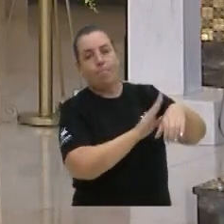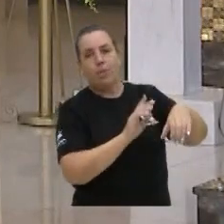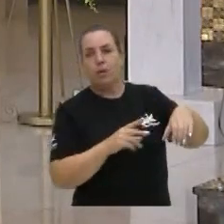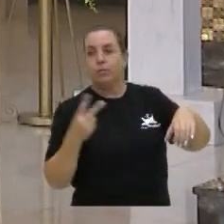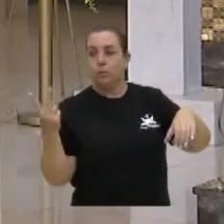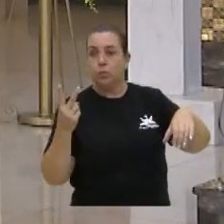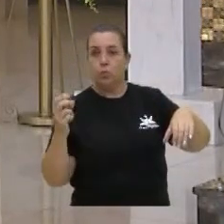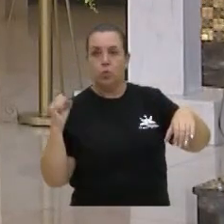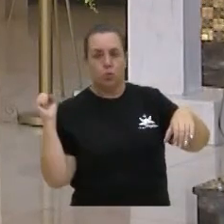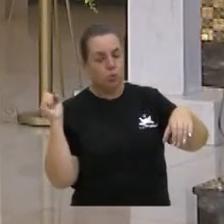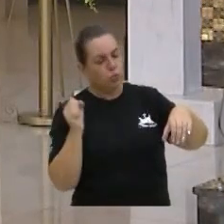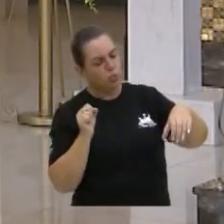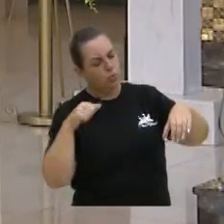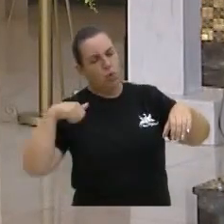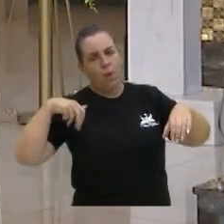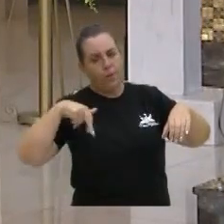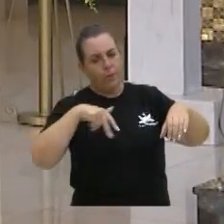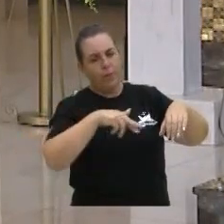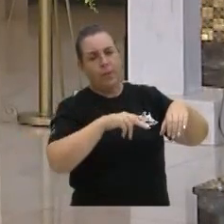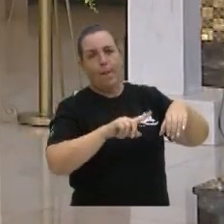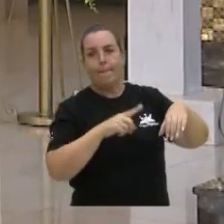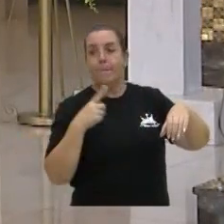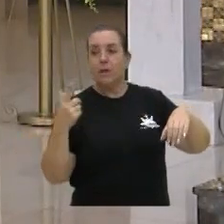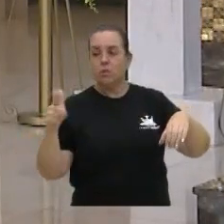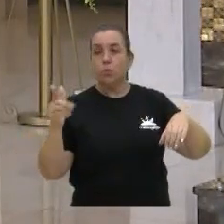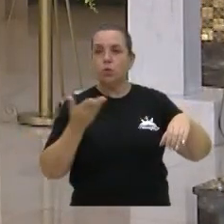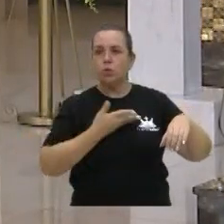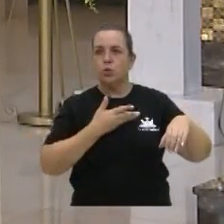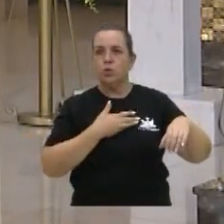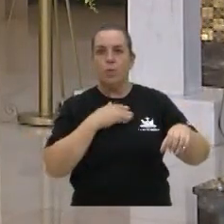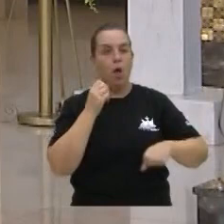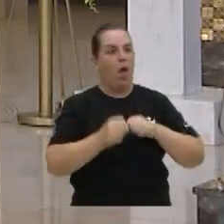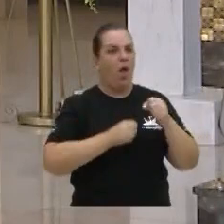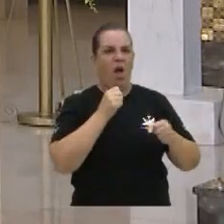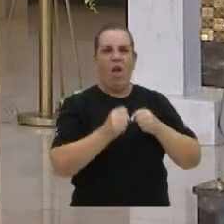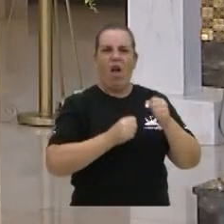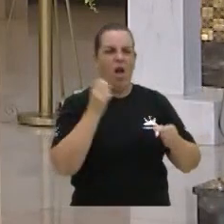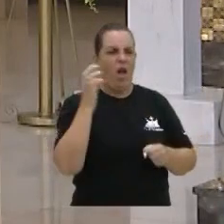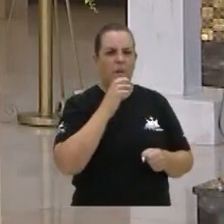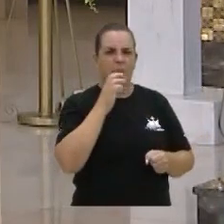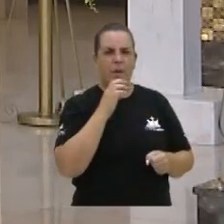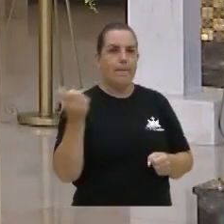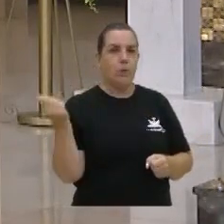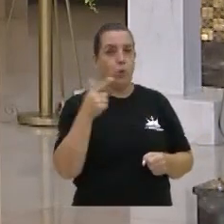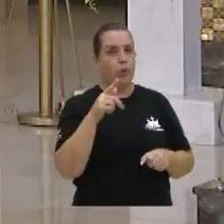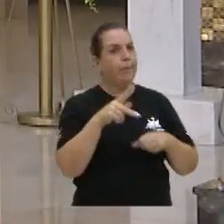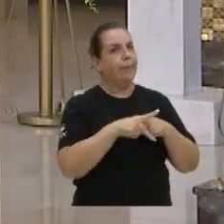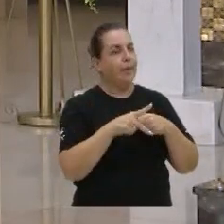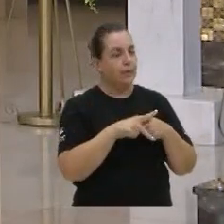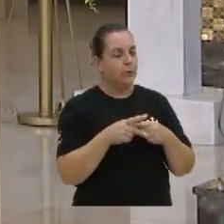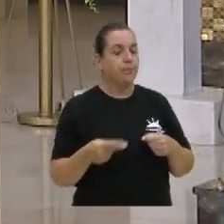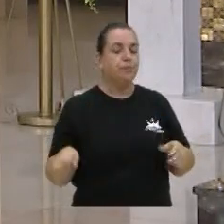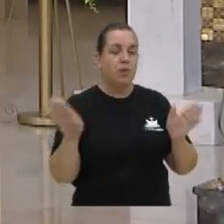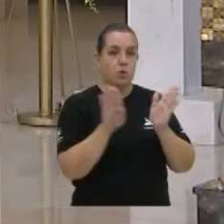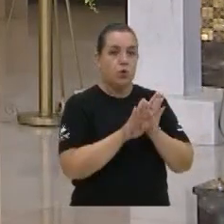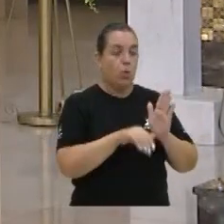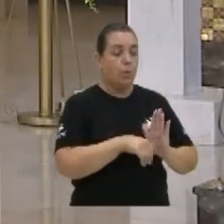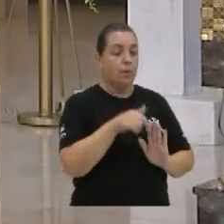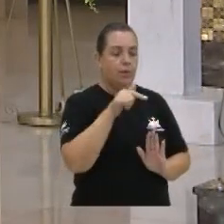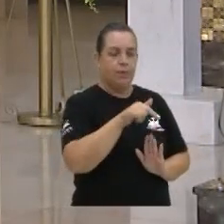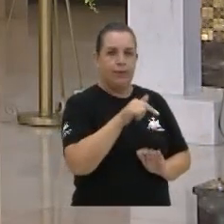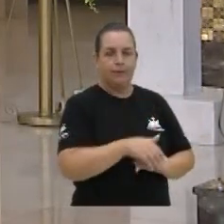corriam juntos, mas o outro discípulo correu mais depressa que Pedro. Chegou primeiro ao